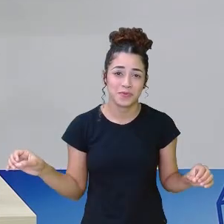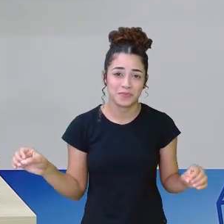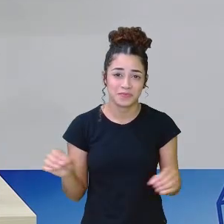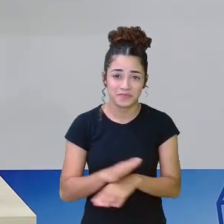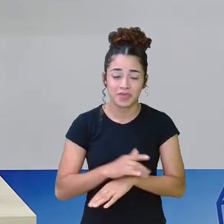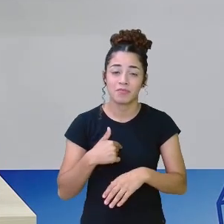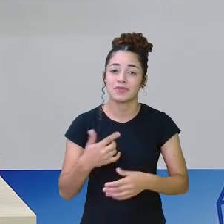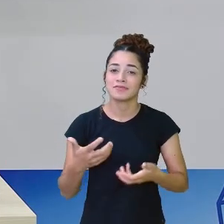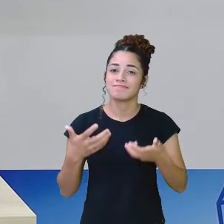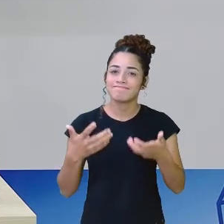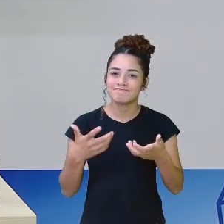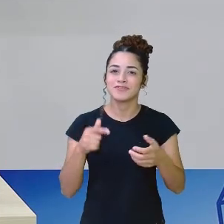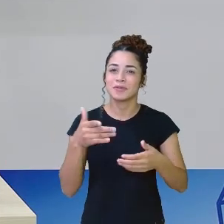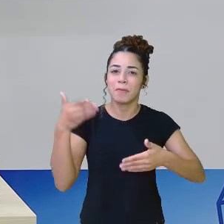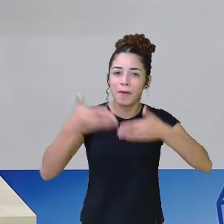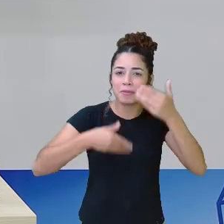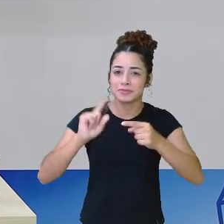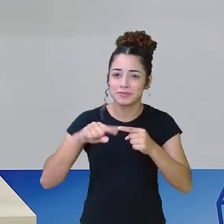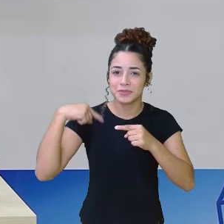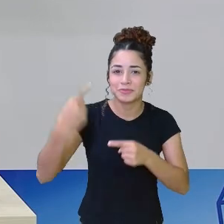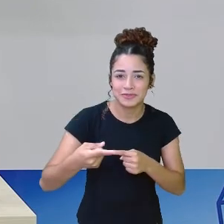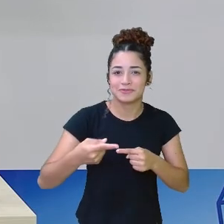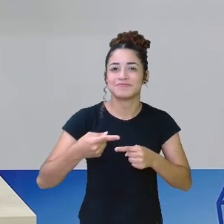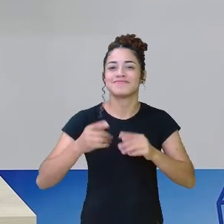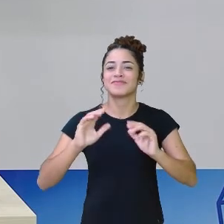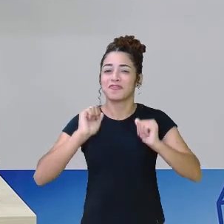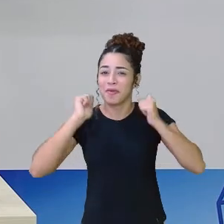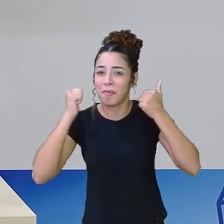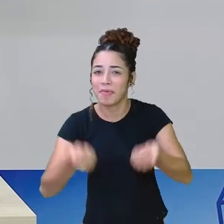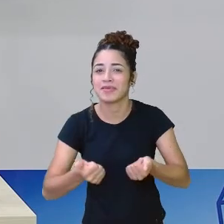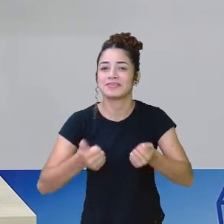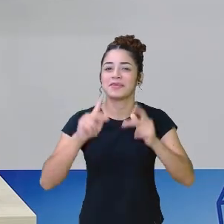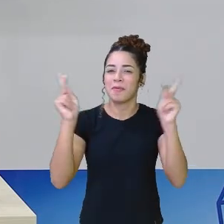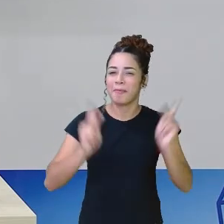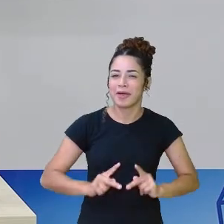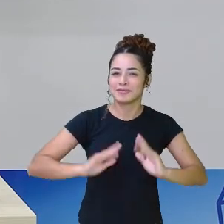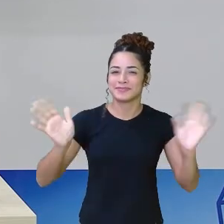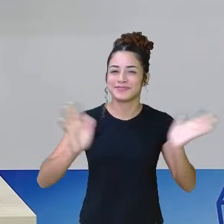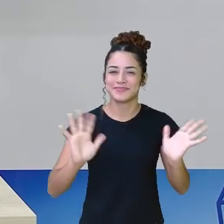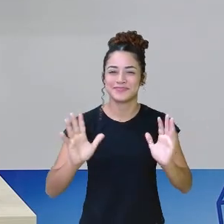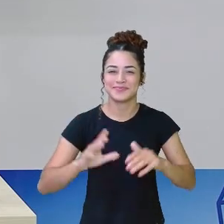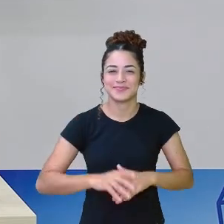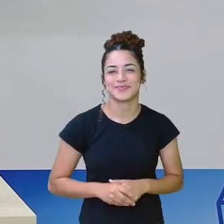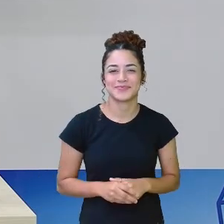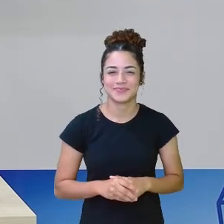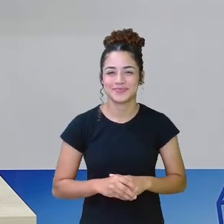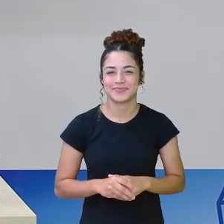eu conto com a tua participação em breve. Fiquem bem, fiquem em paz. Tchau, tchau.